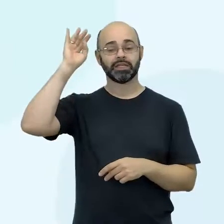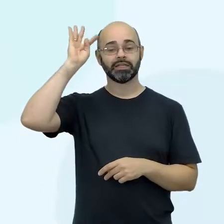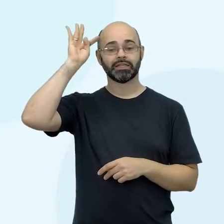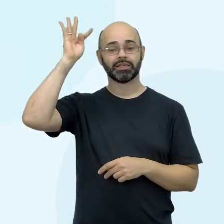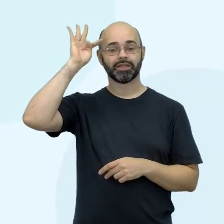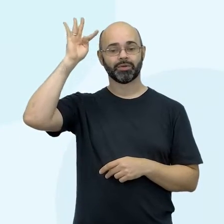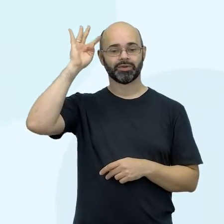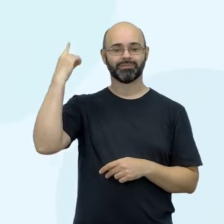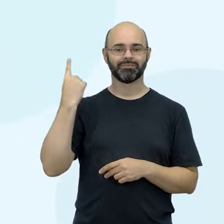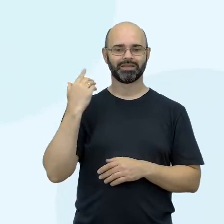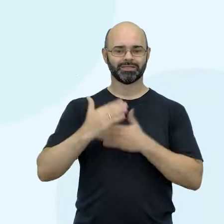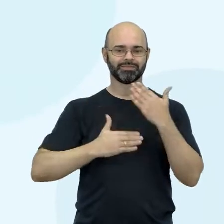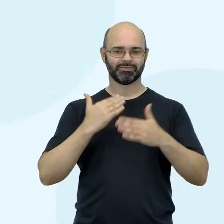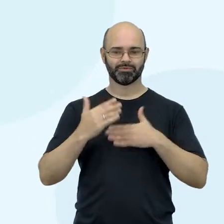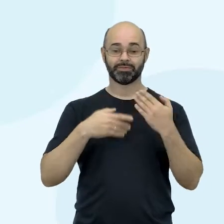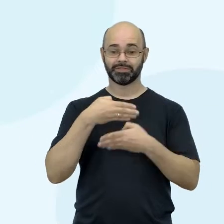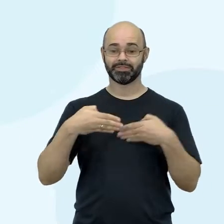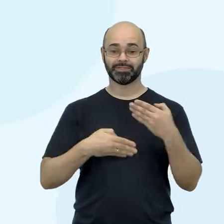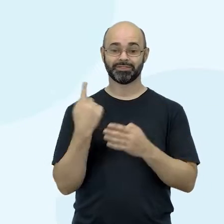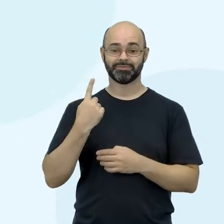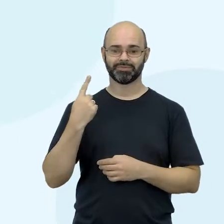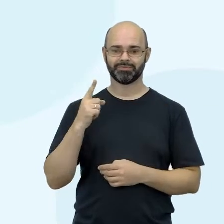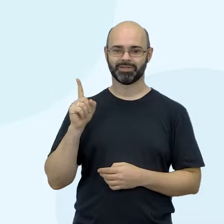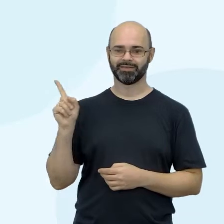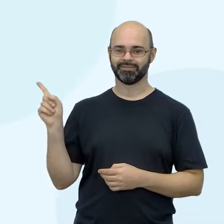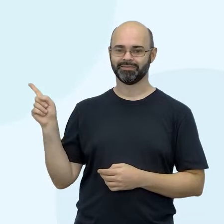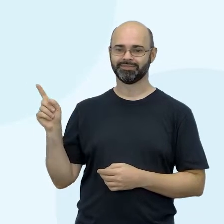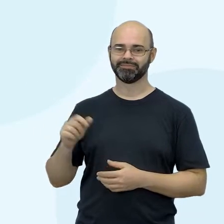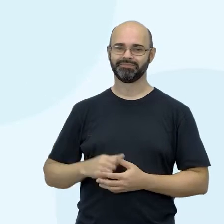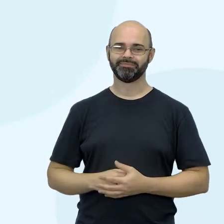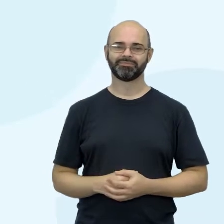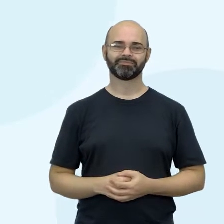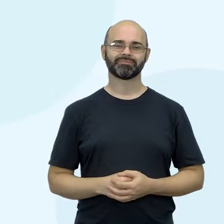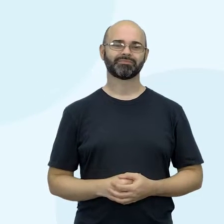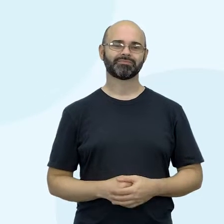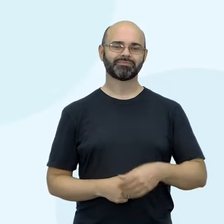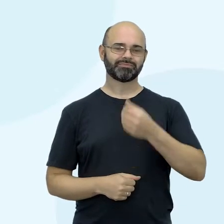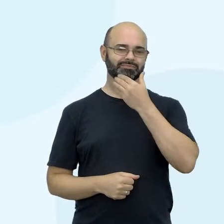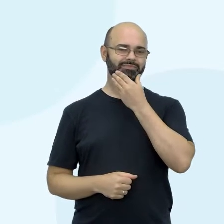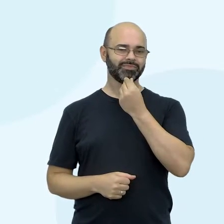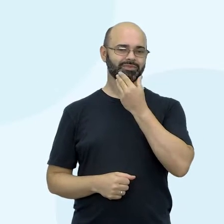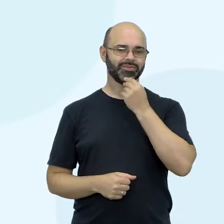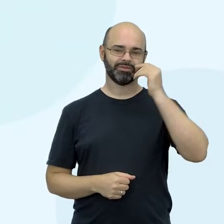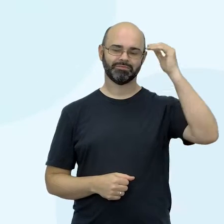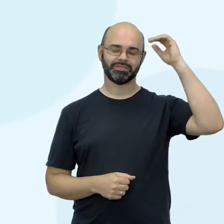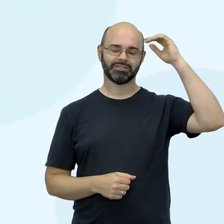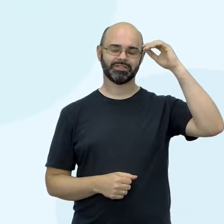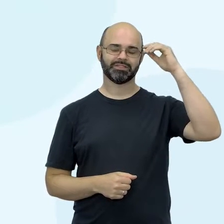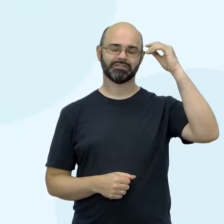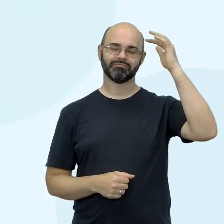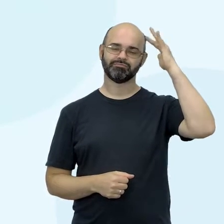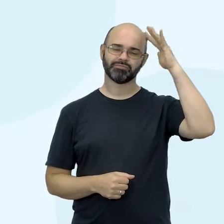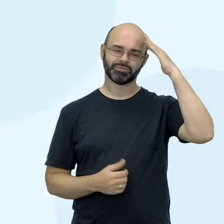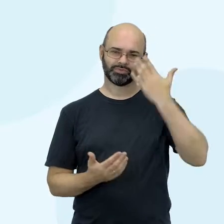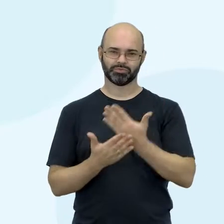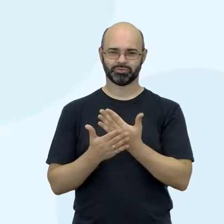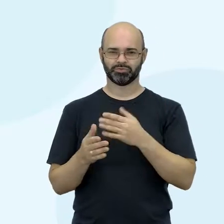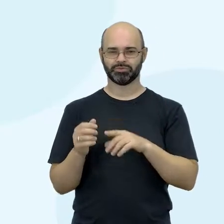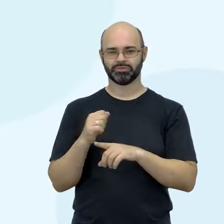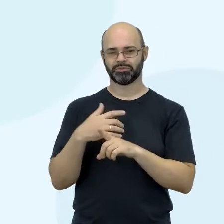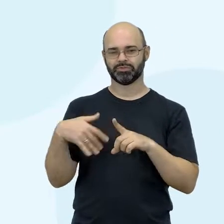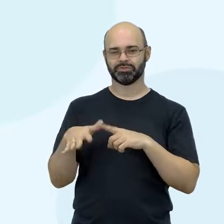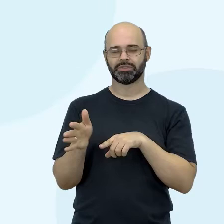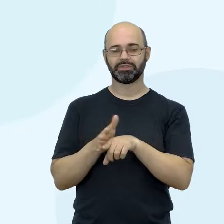o primeiro slide. De acordo com o sociólogo Anthony Giddens, as teorias do desenvolvimento